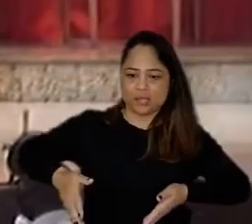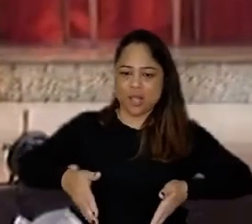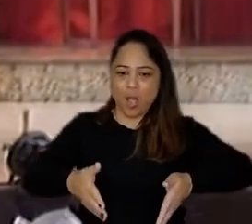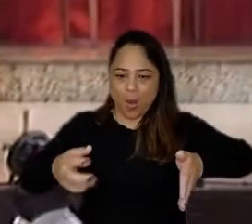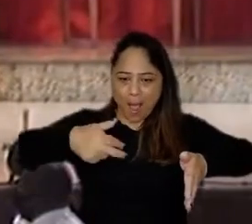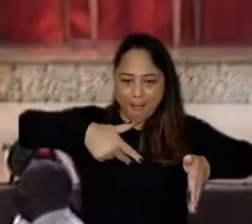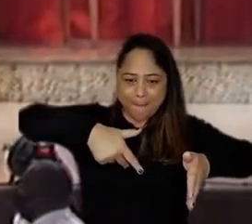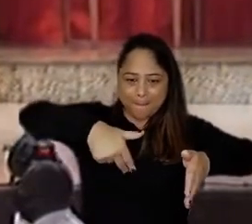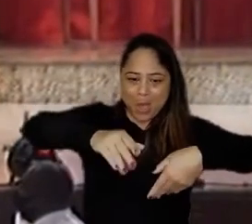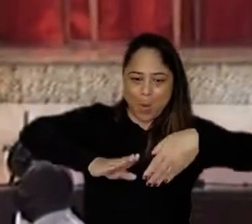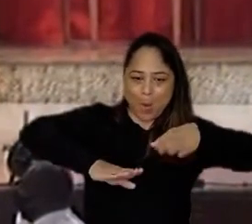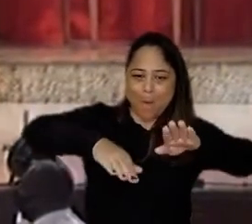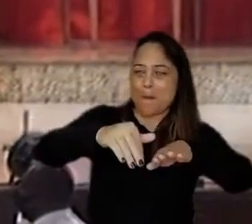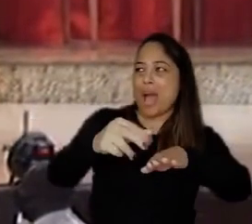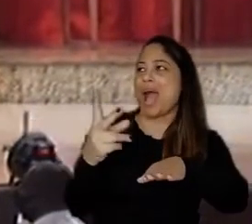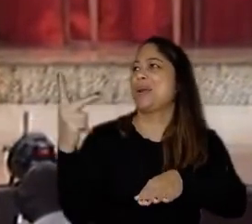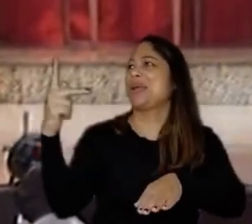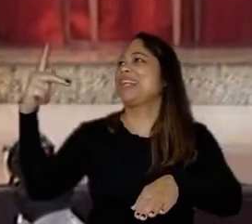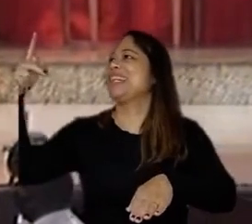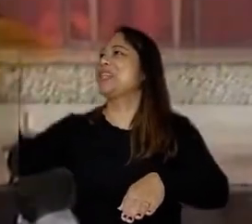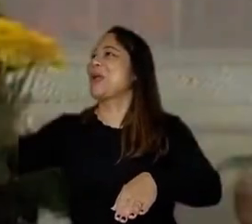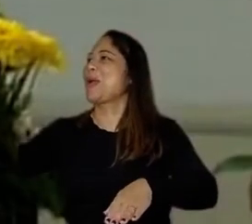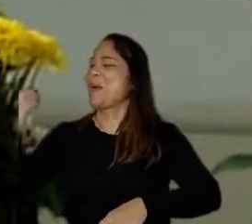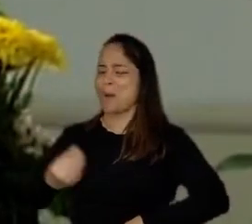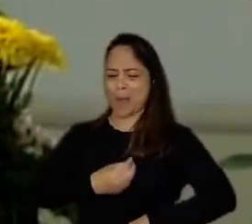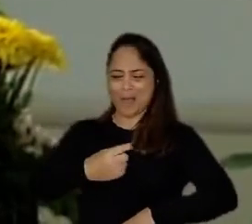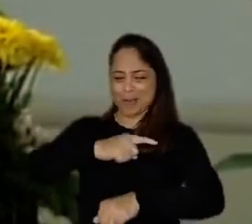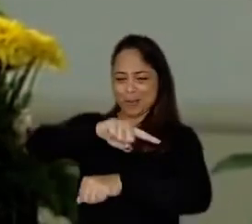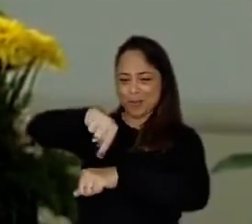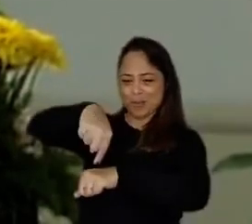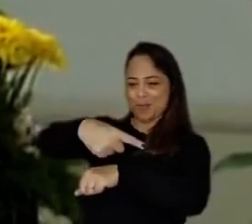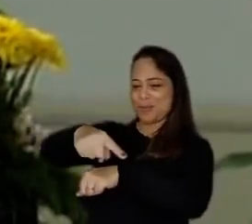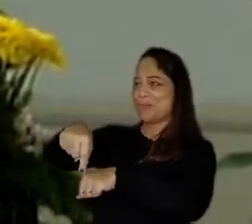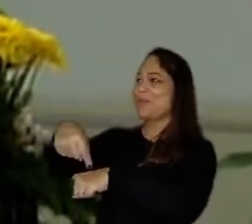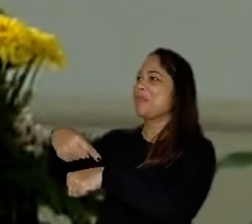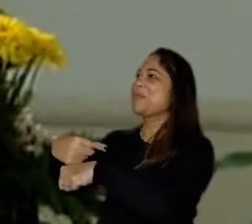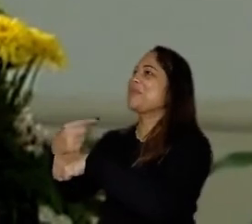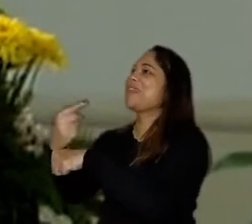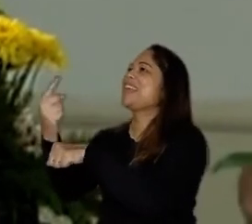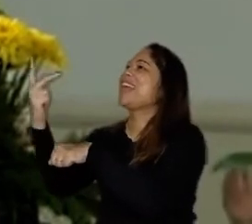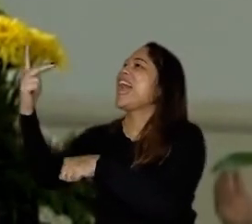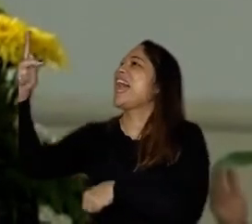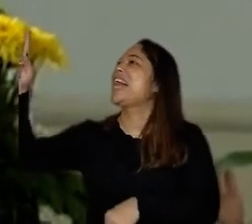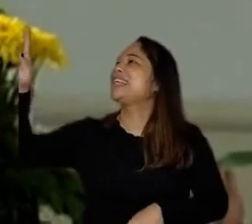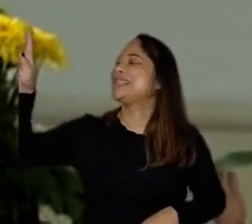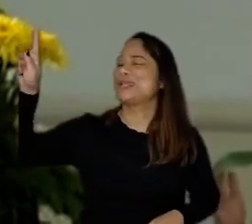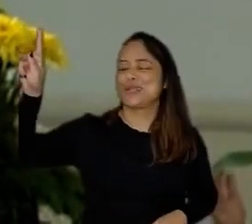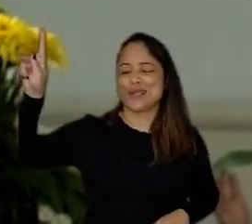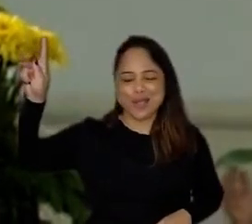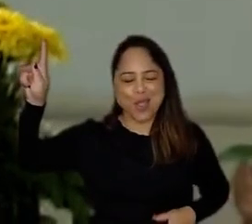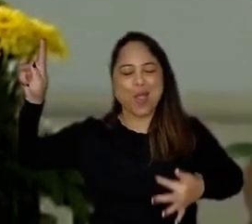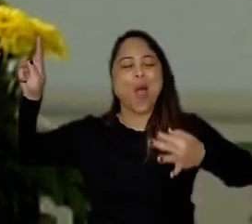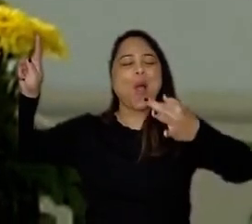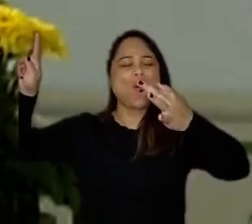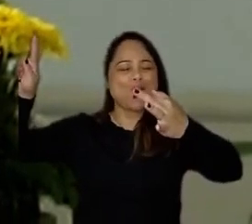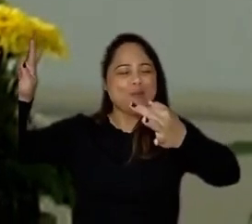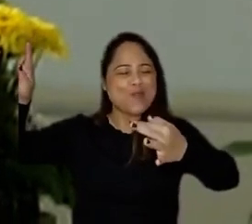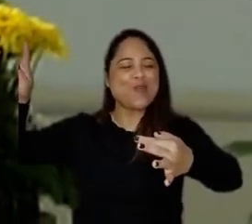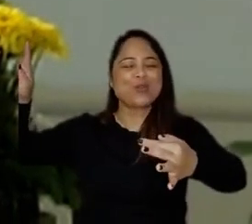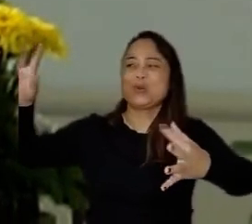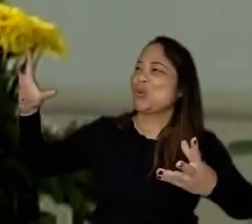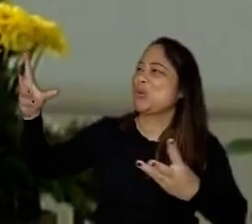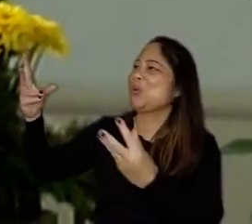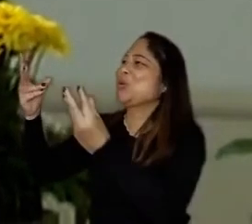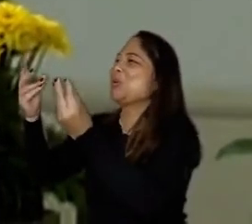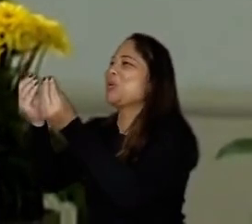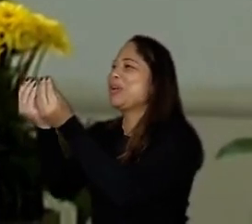Os meus passos são teus. O meu próximo minuto é